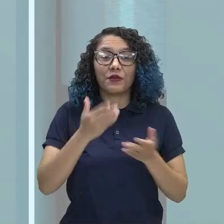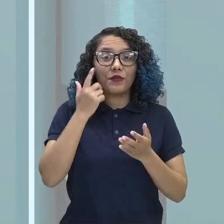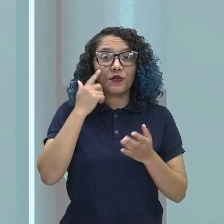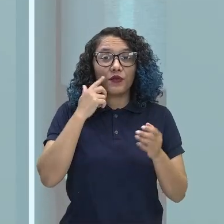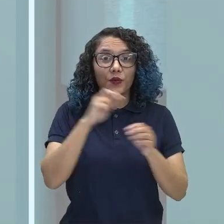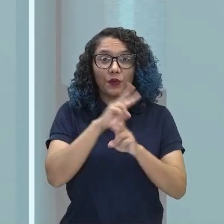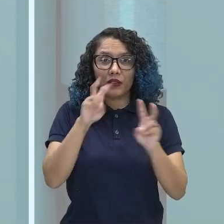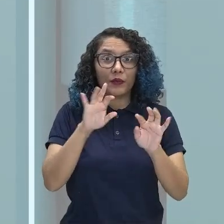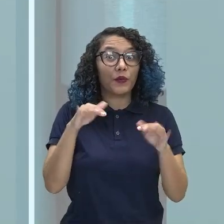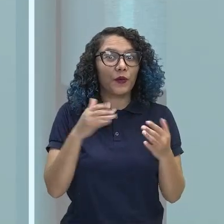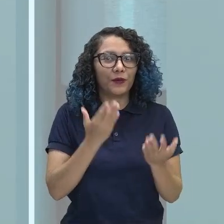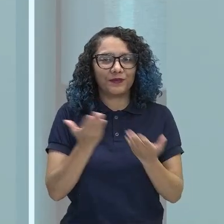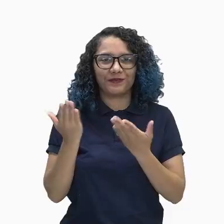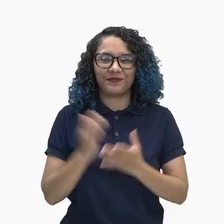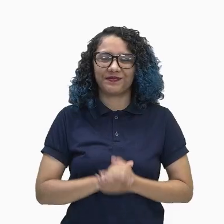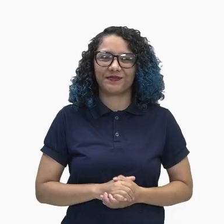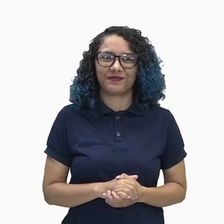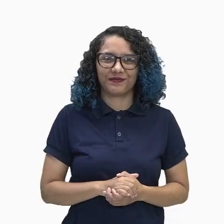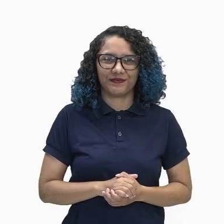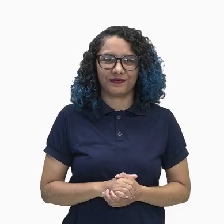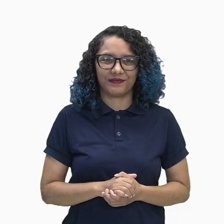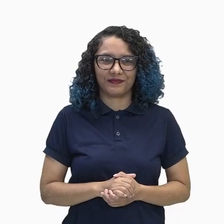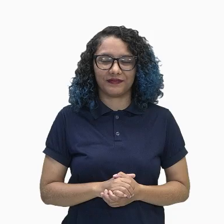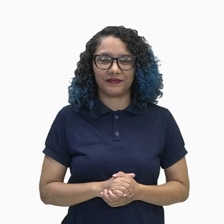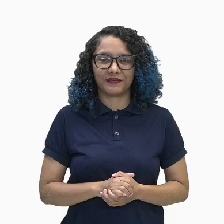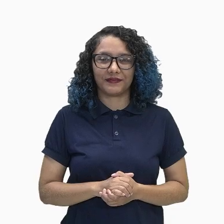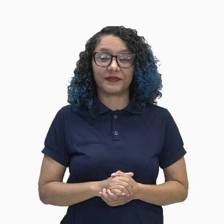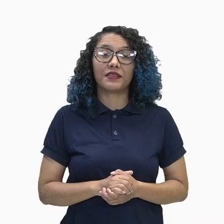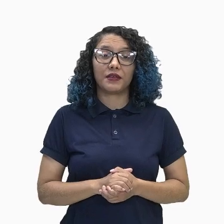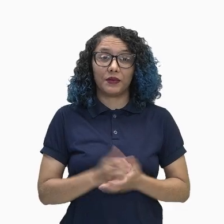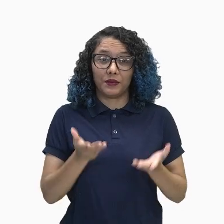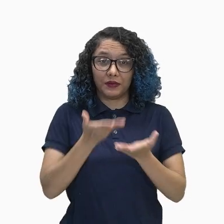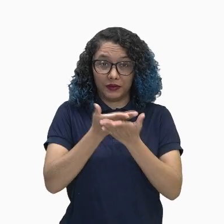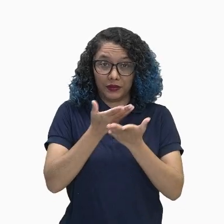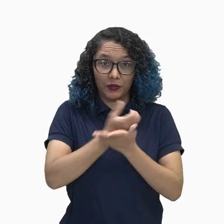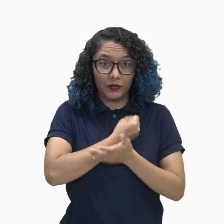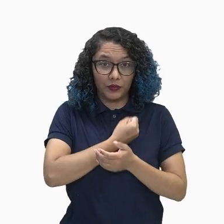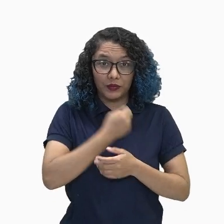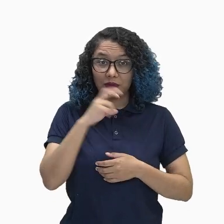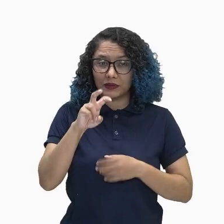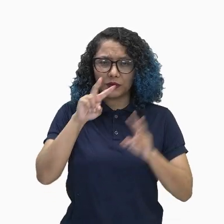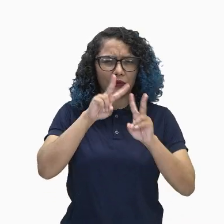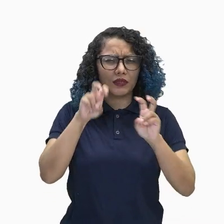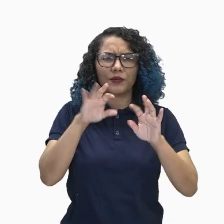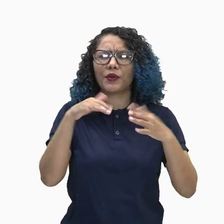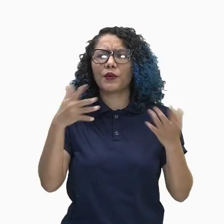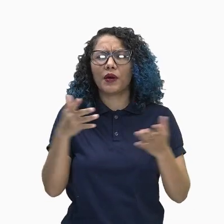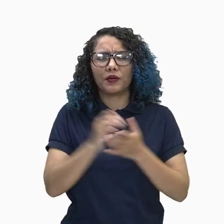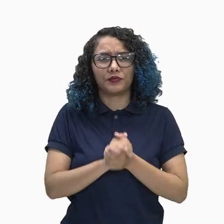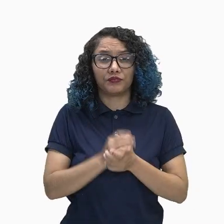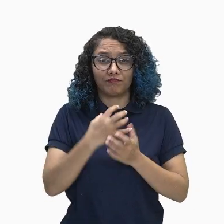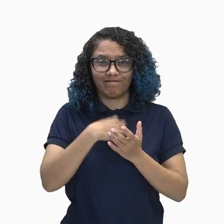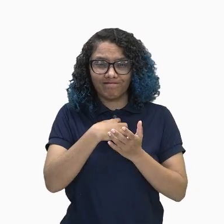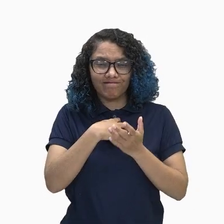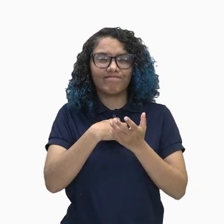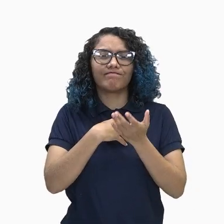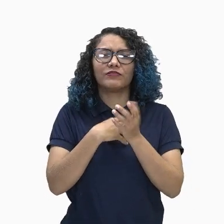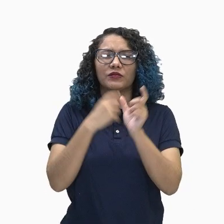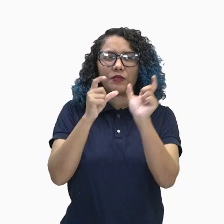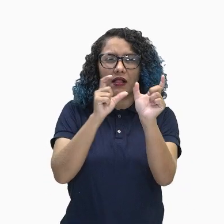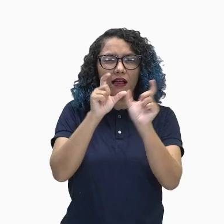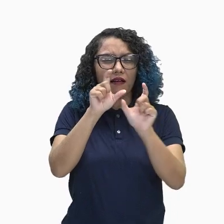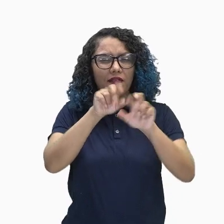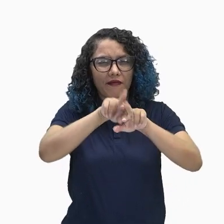o assunto da nossa aula de hoje. Temos a aula de número 5, o objeto de conhecimento efeitos de